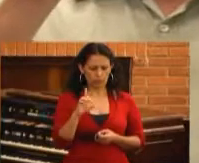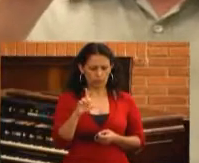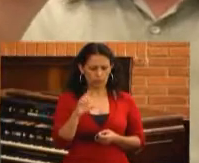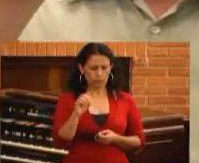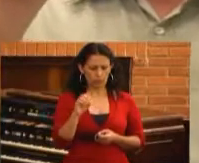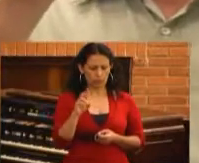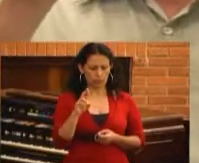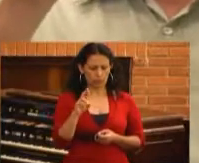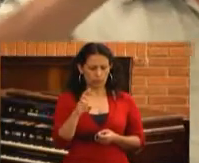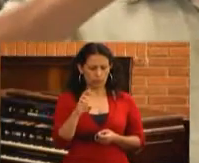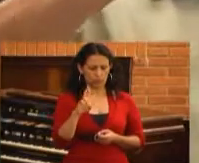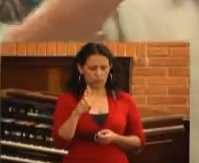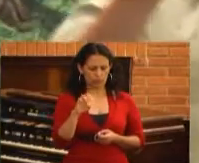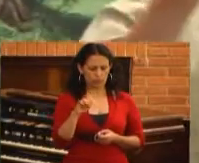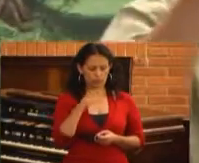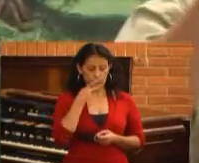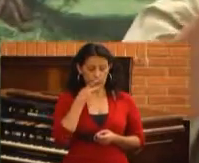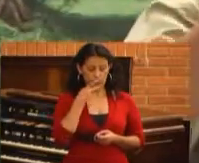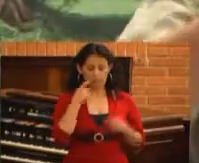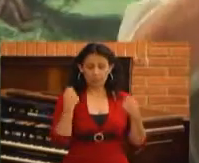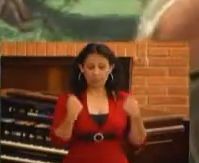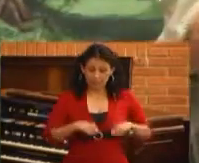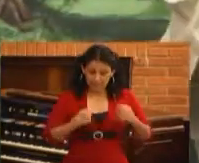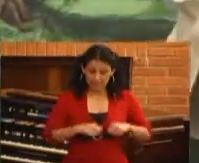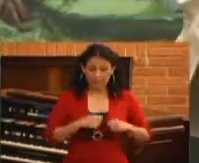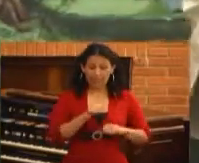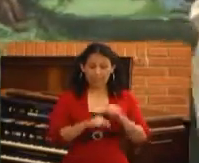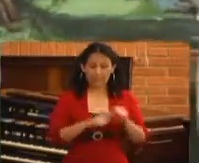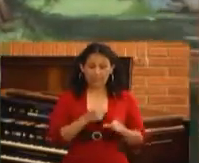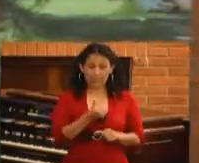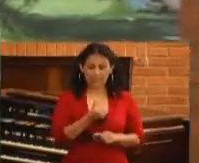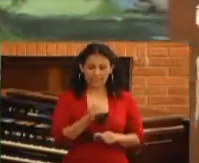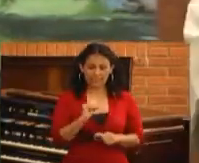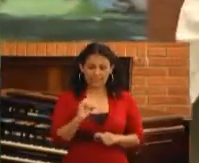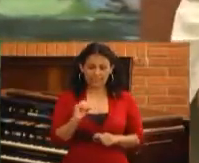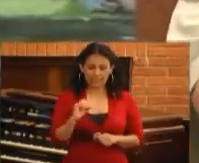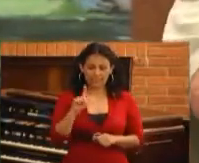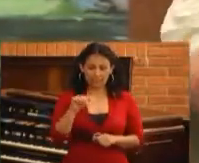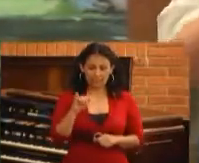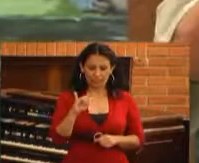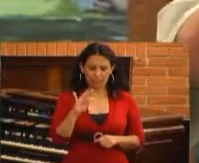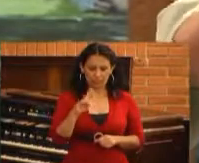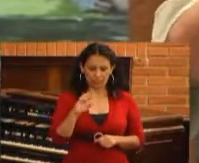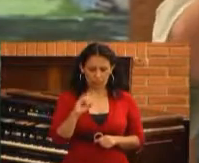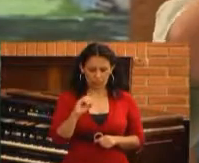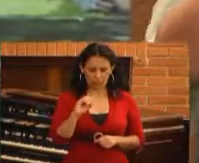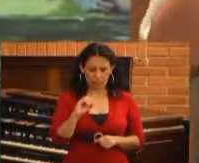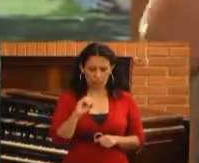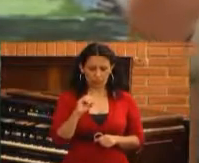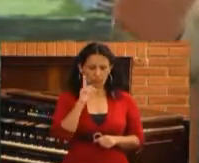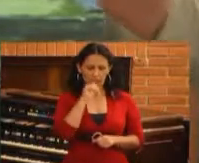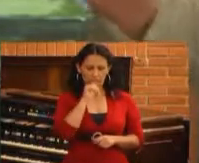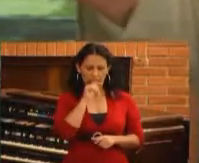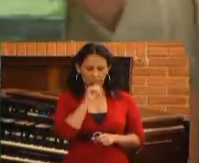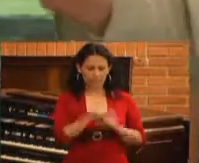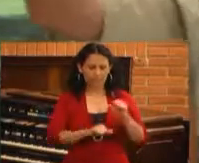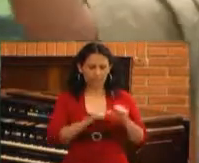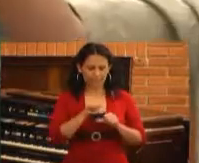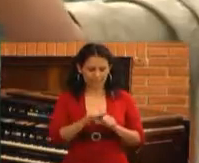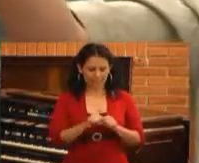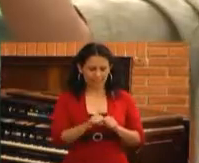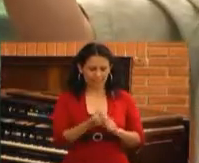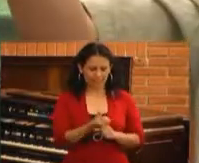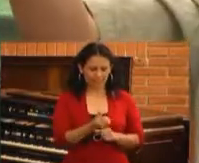necessárias para transformar 600 litros de água em 600 litros de